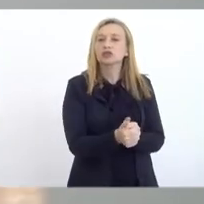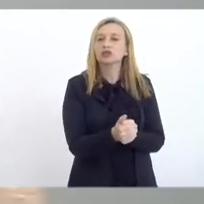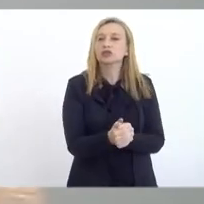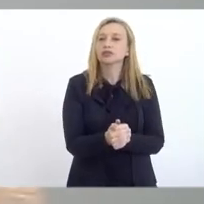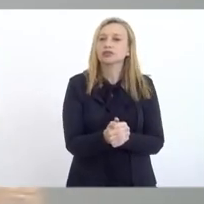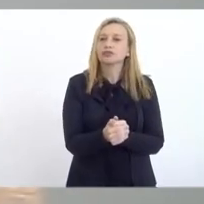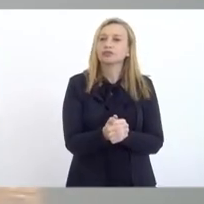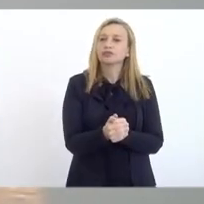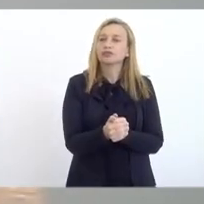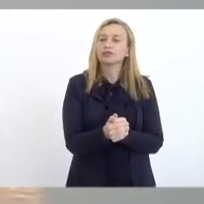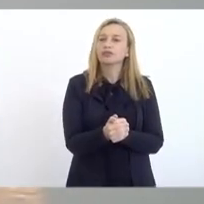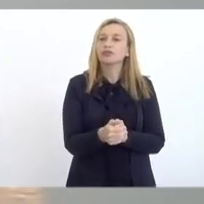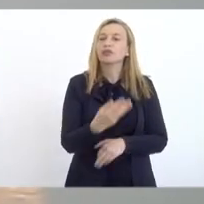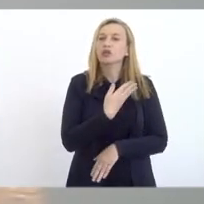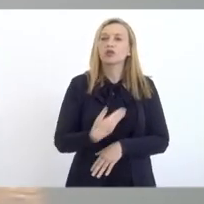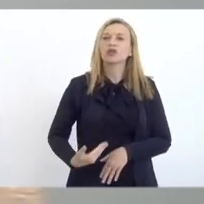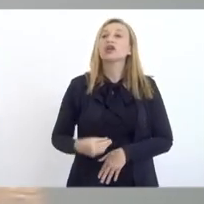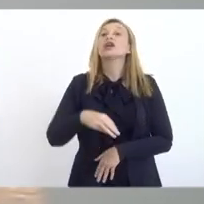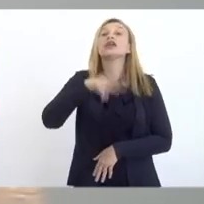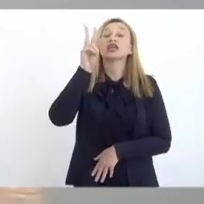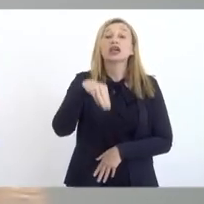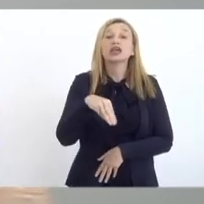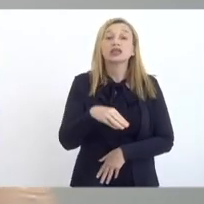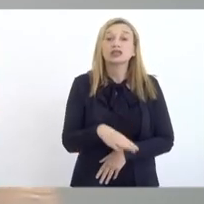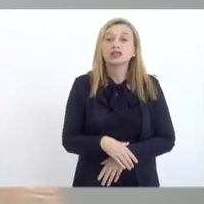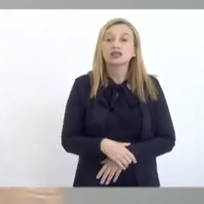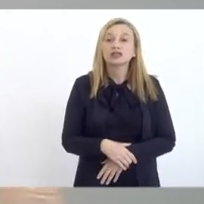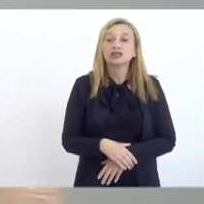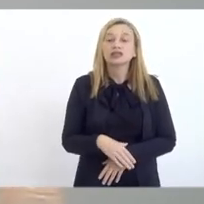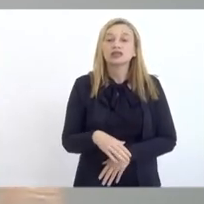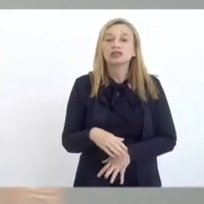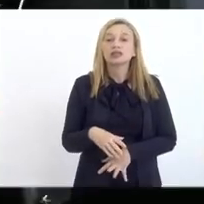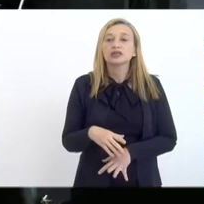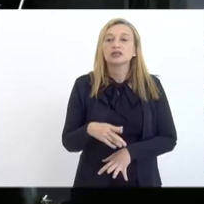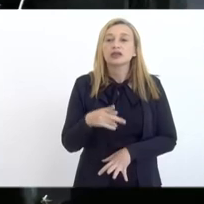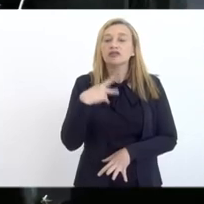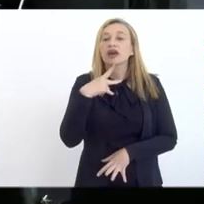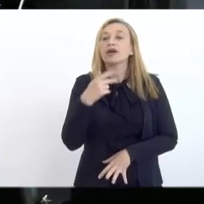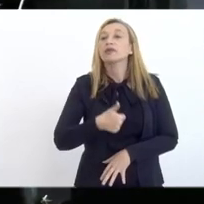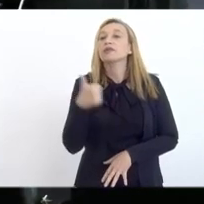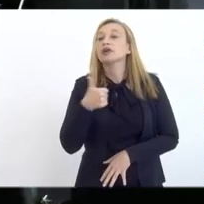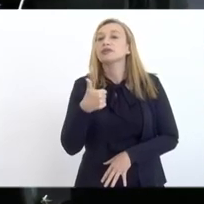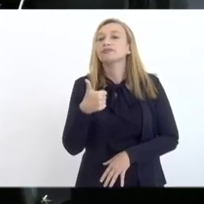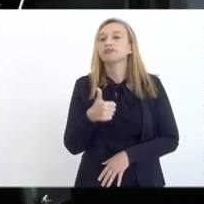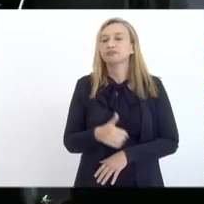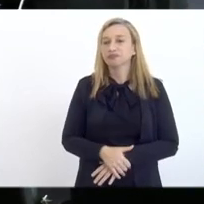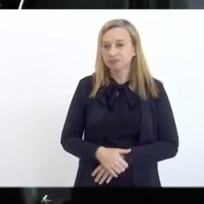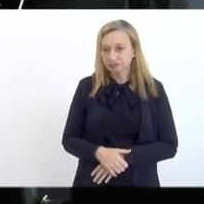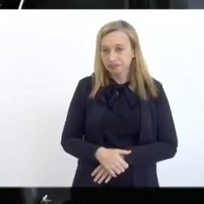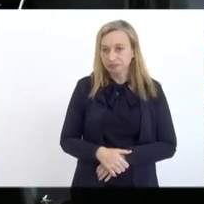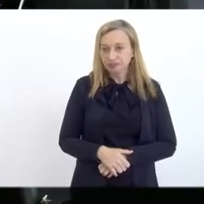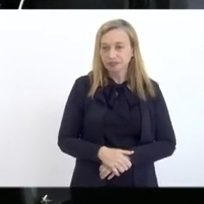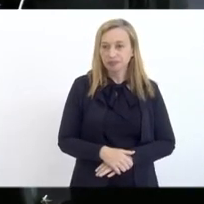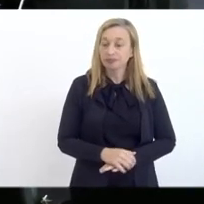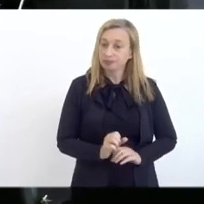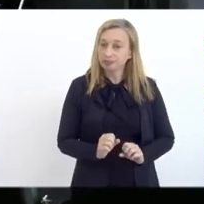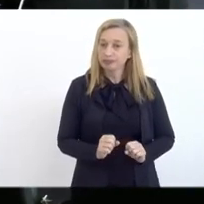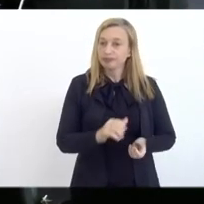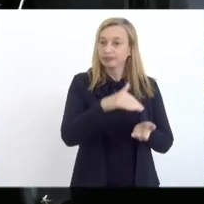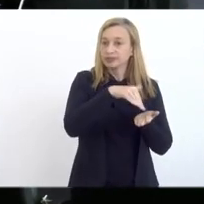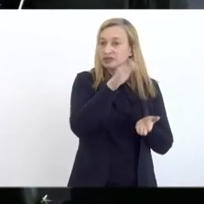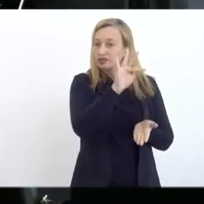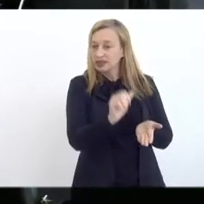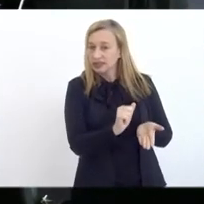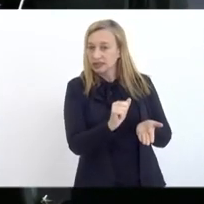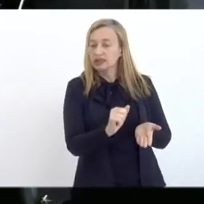seguindo aí é com o governo, quem é mais interessante, producente, falar primeiro? Acho que é Fazenda, né? Fazenda ou Rio